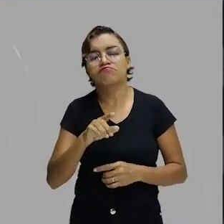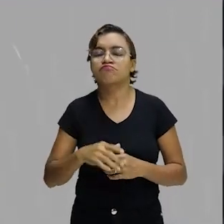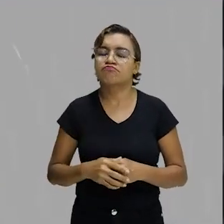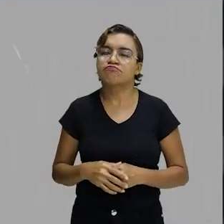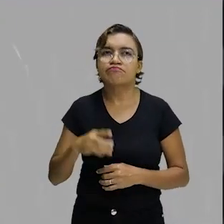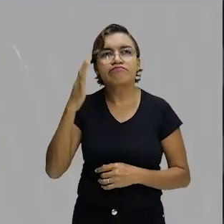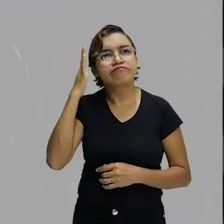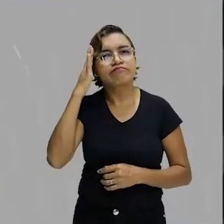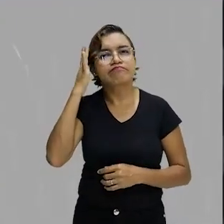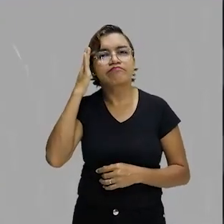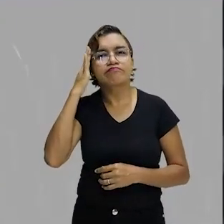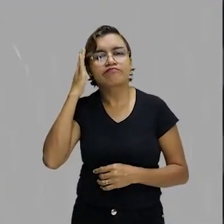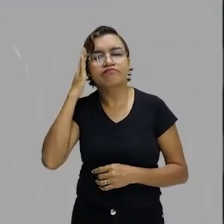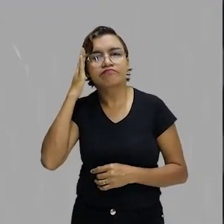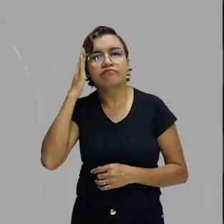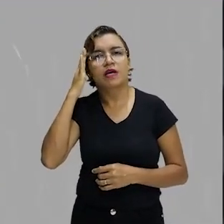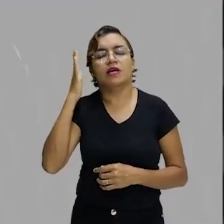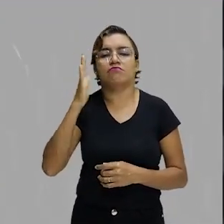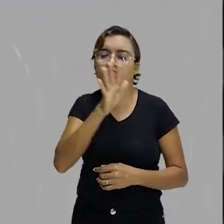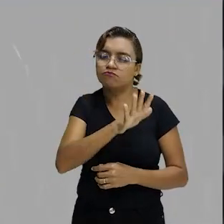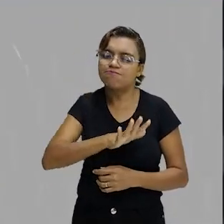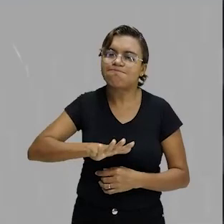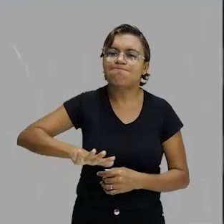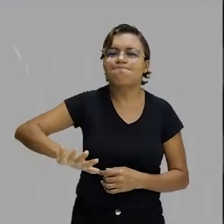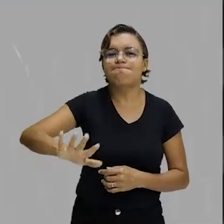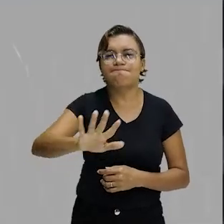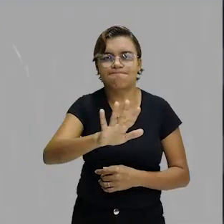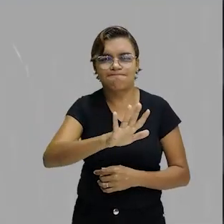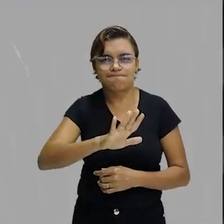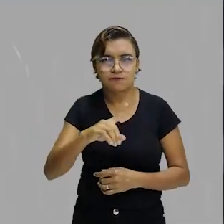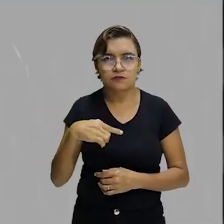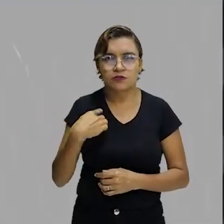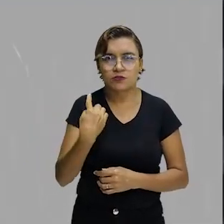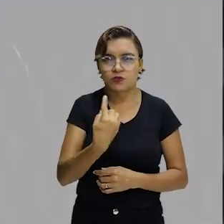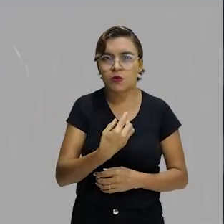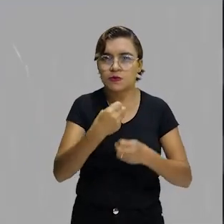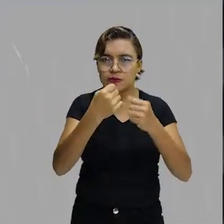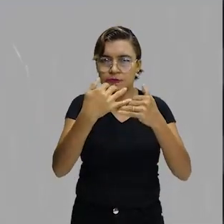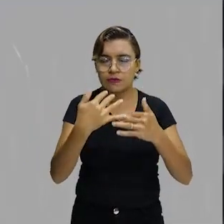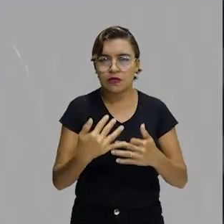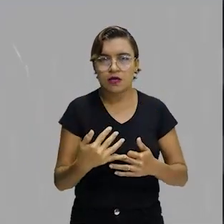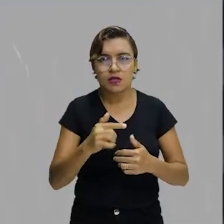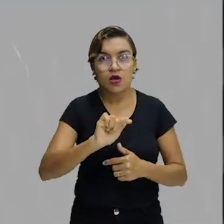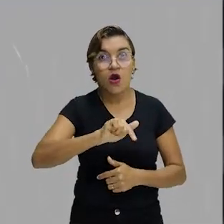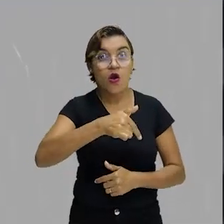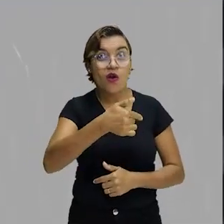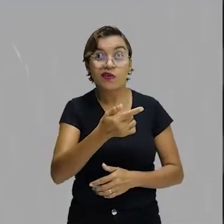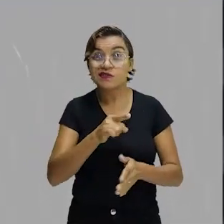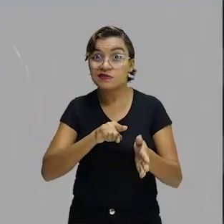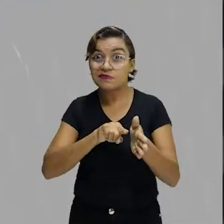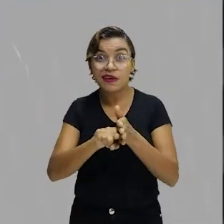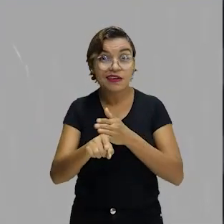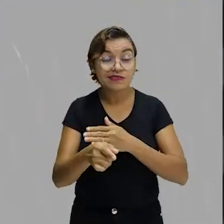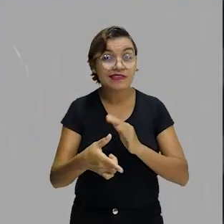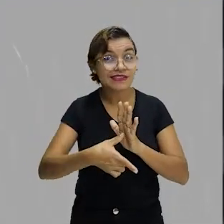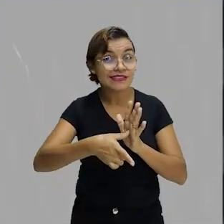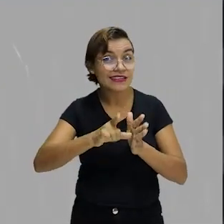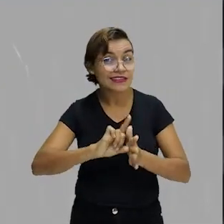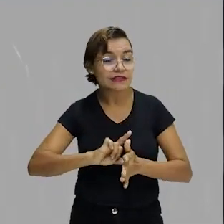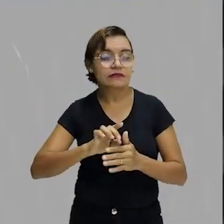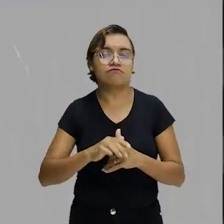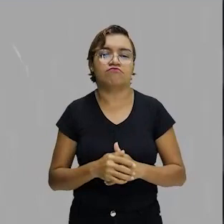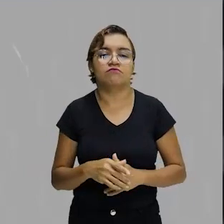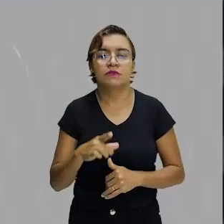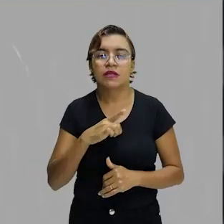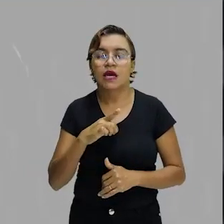uma compreensão global das regras que nós tratamos aqui, olha, nas outras questões. Então, você